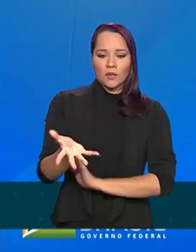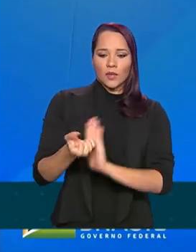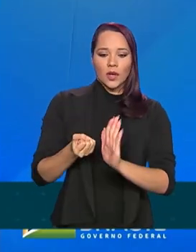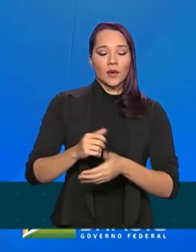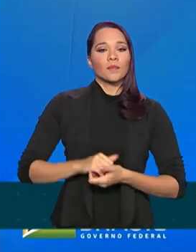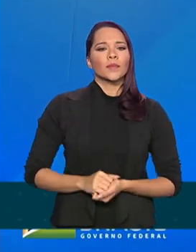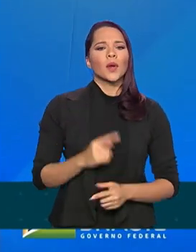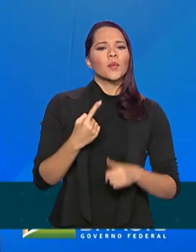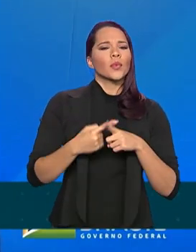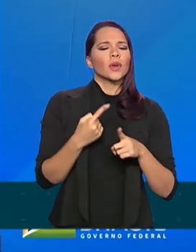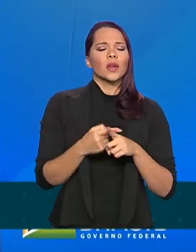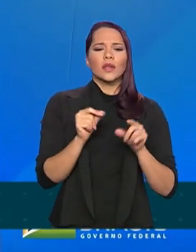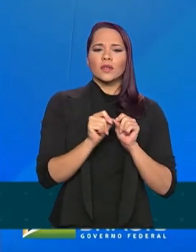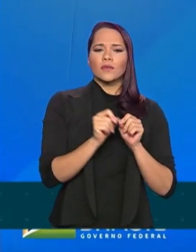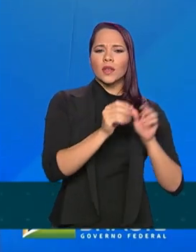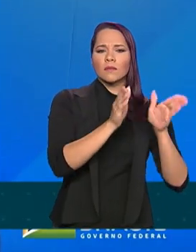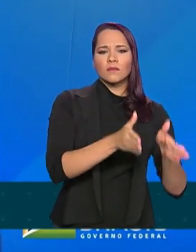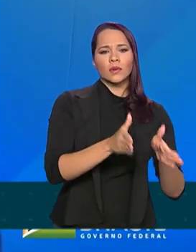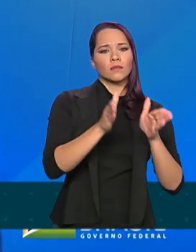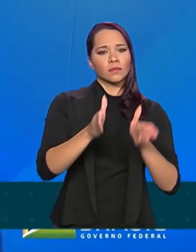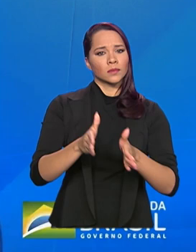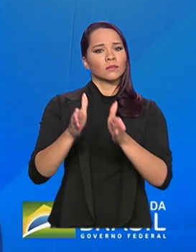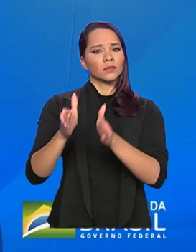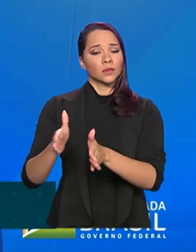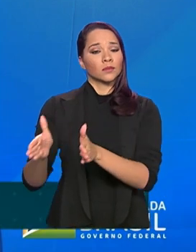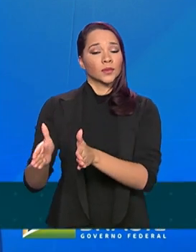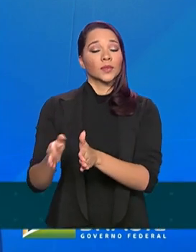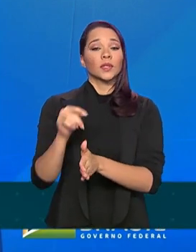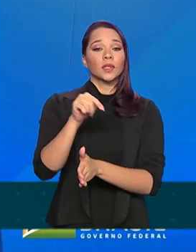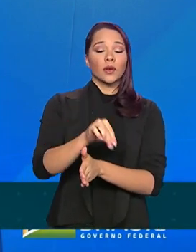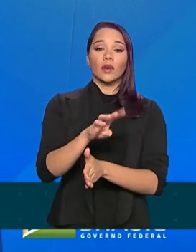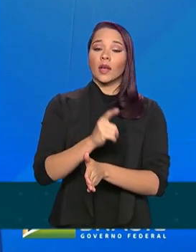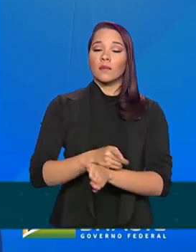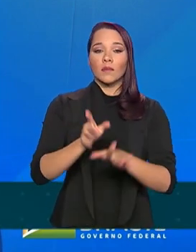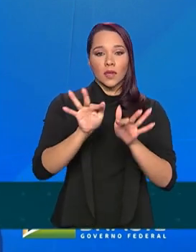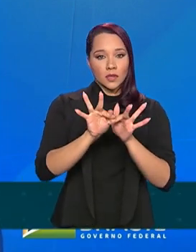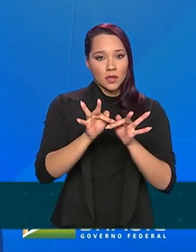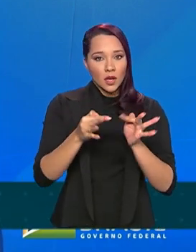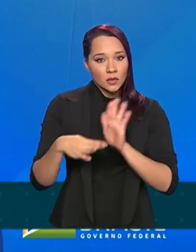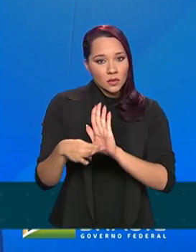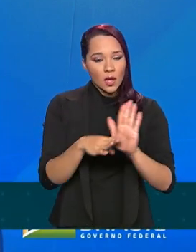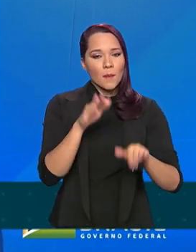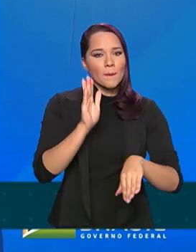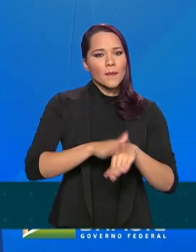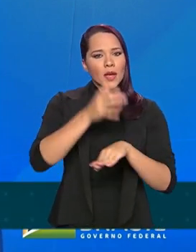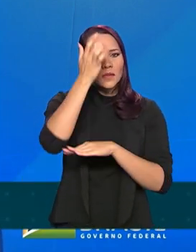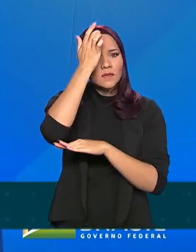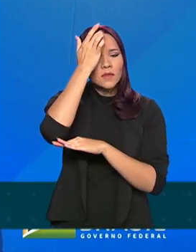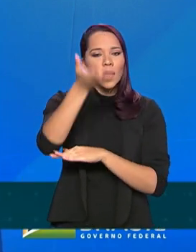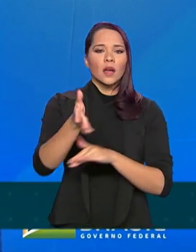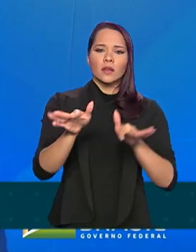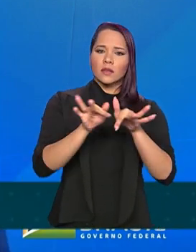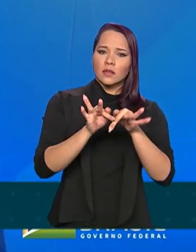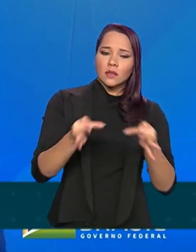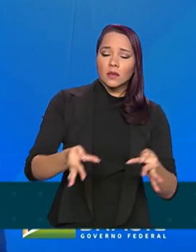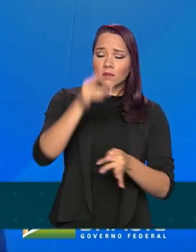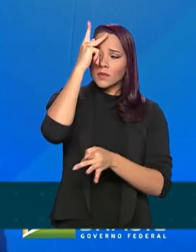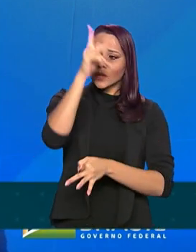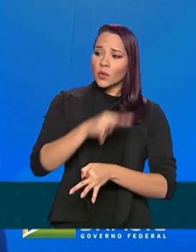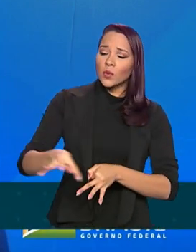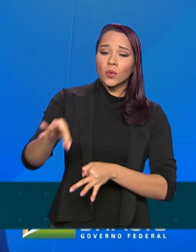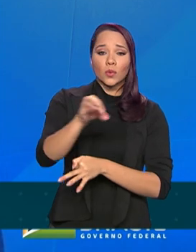que nós fizemos em si? Reforçando. Para simplificar, para que todo mundo